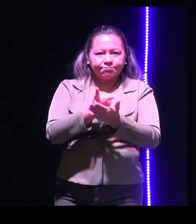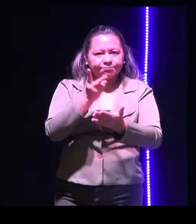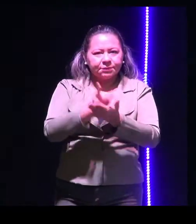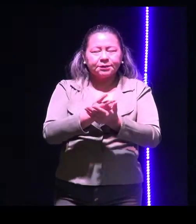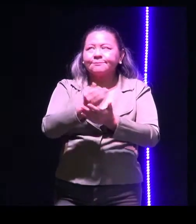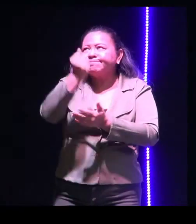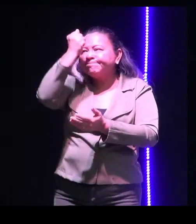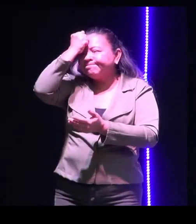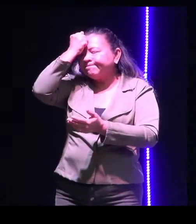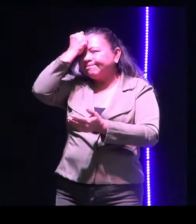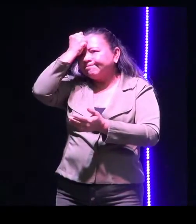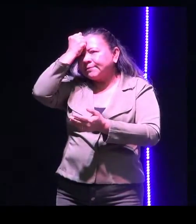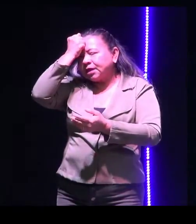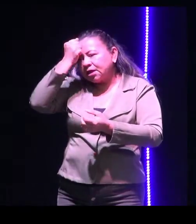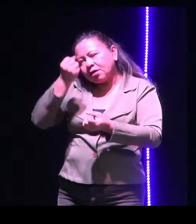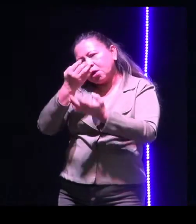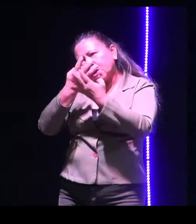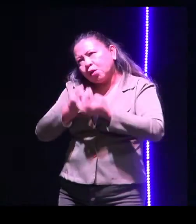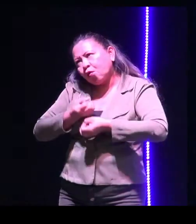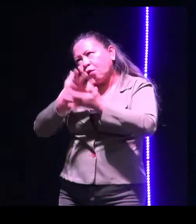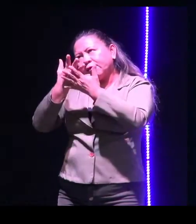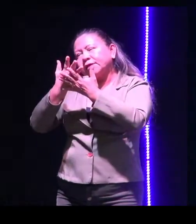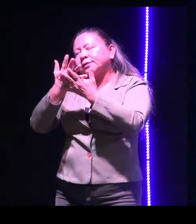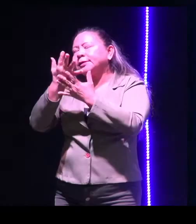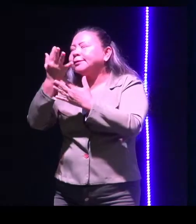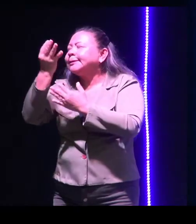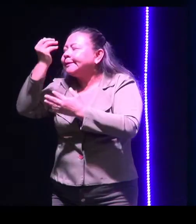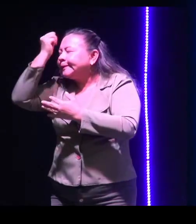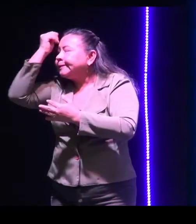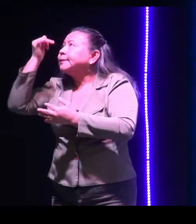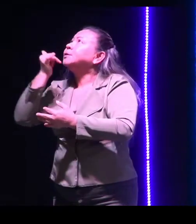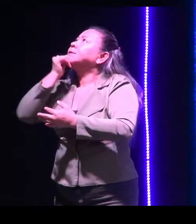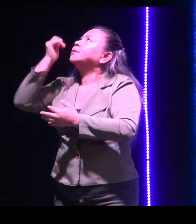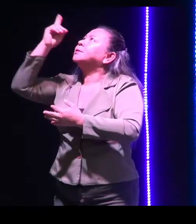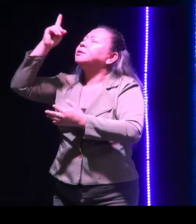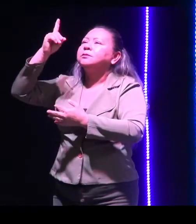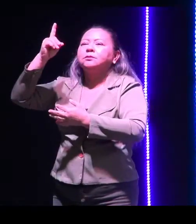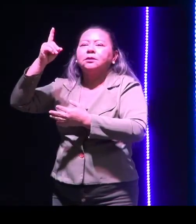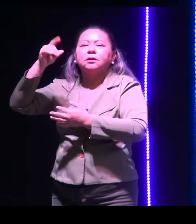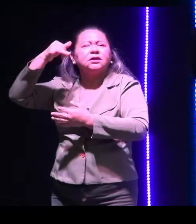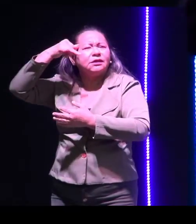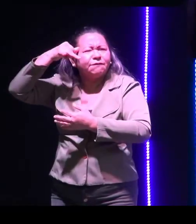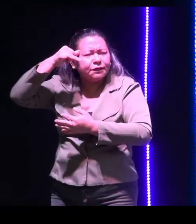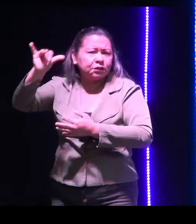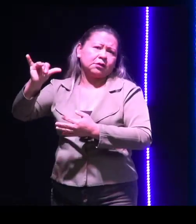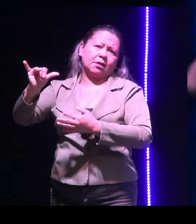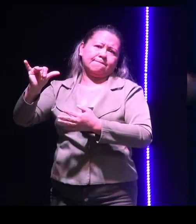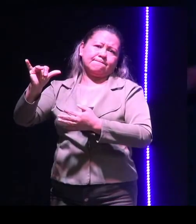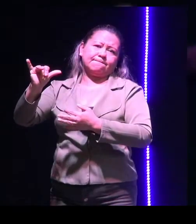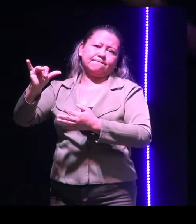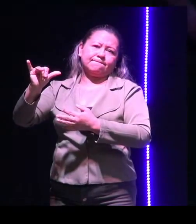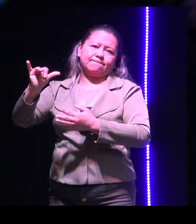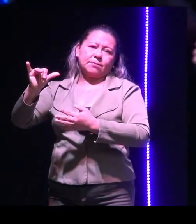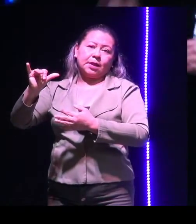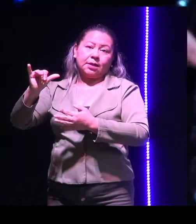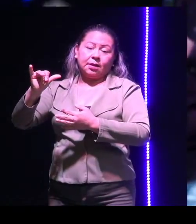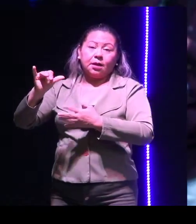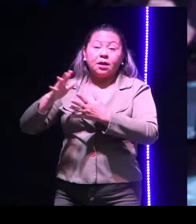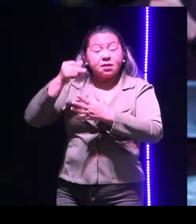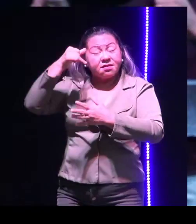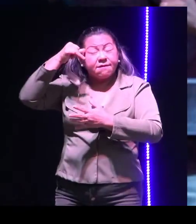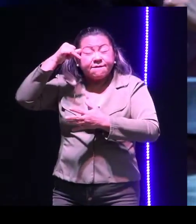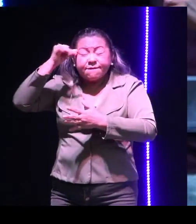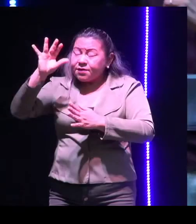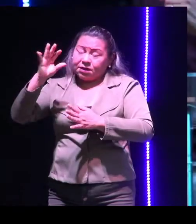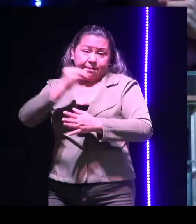passo. Arrepender, confessar e abandonar aquele pecado e continuar a trajetória. Não fuja de Deus. Você